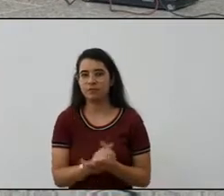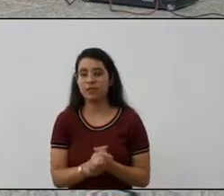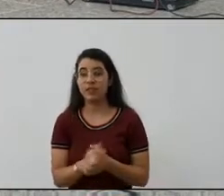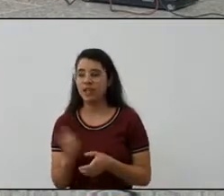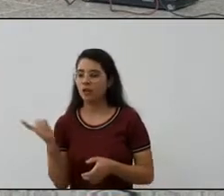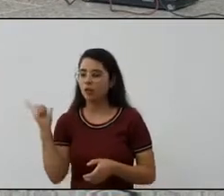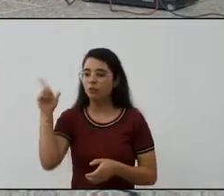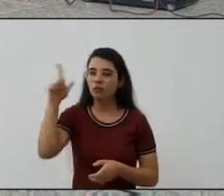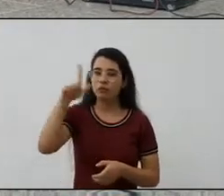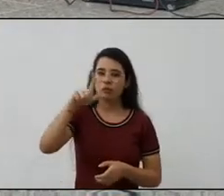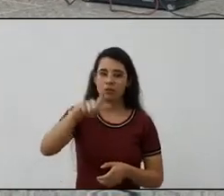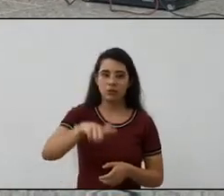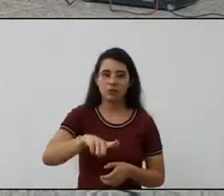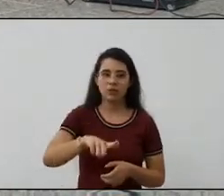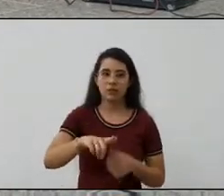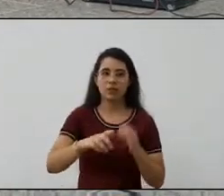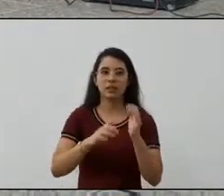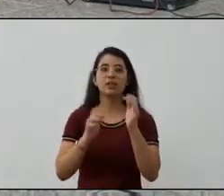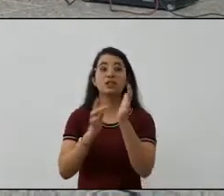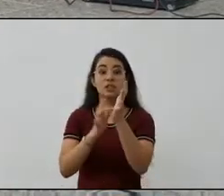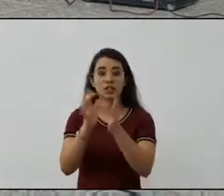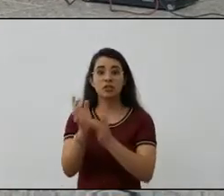Voltarei para vocês.